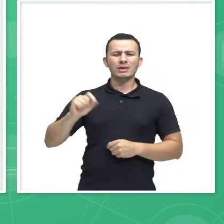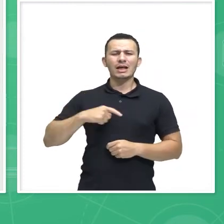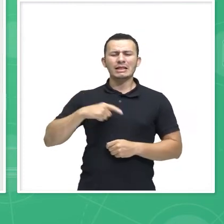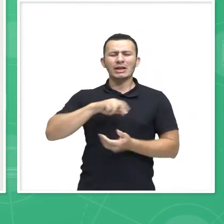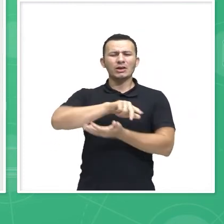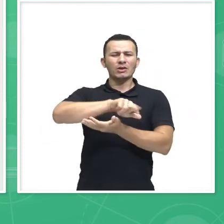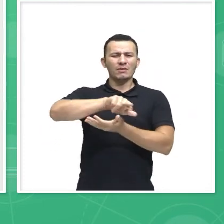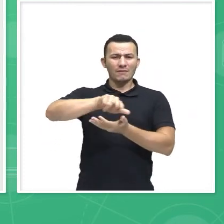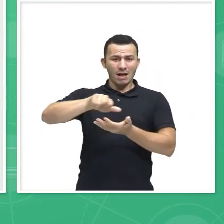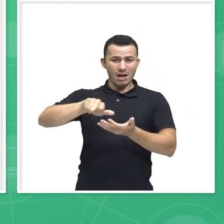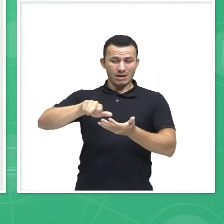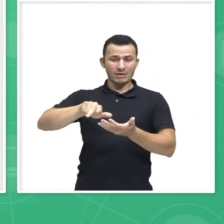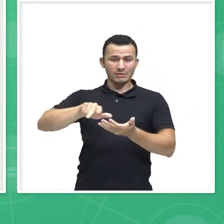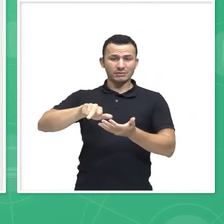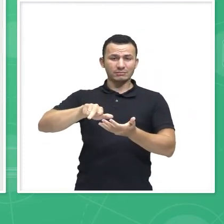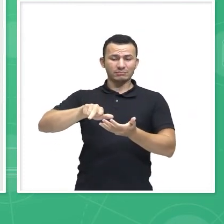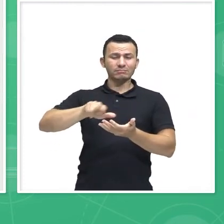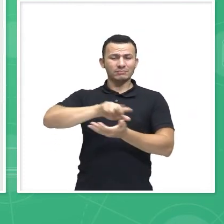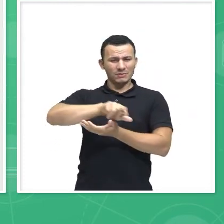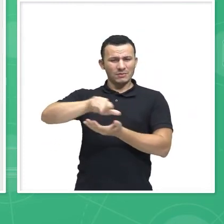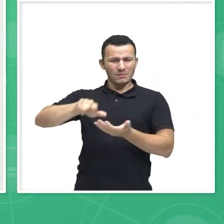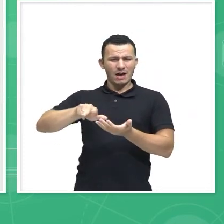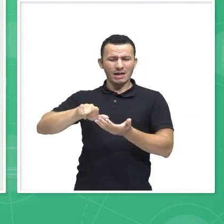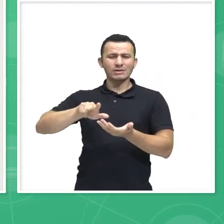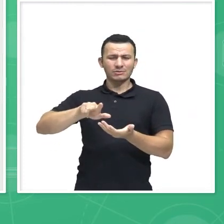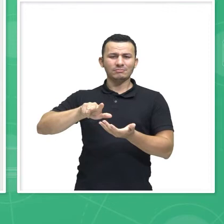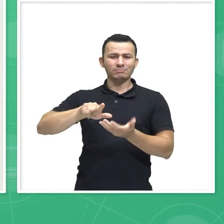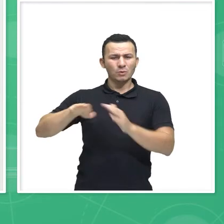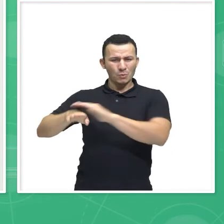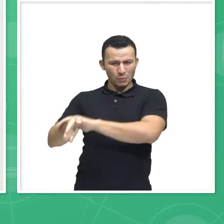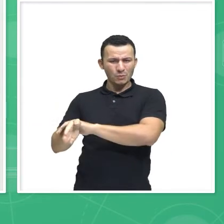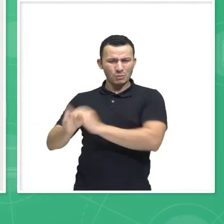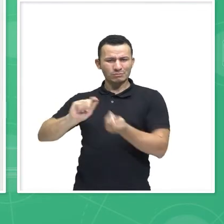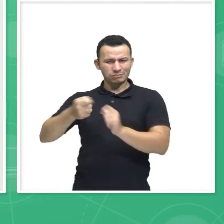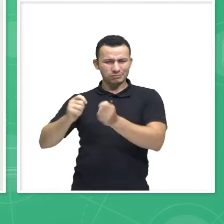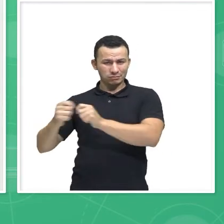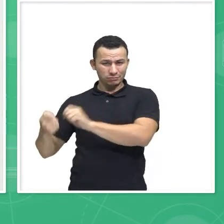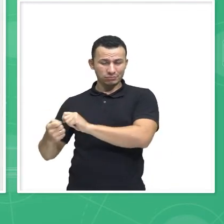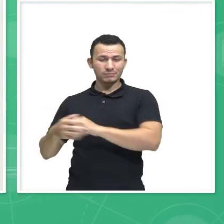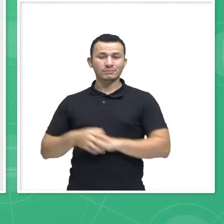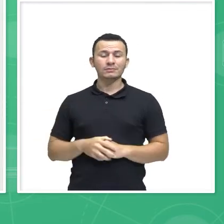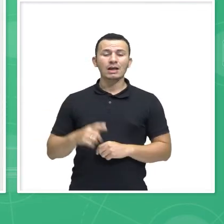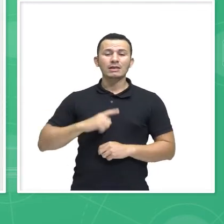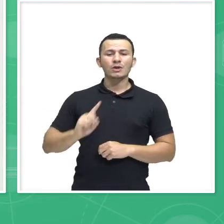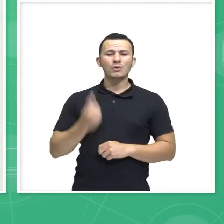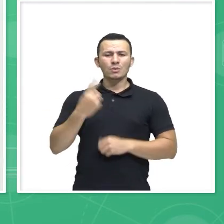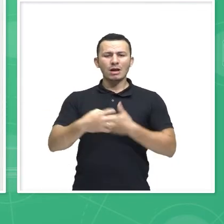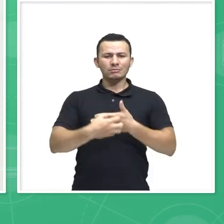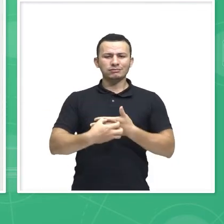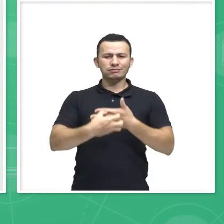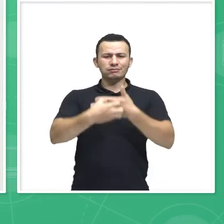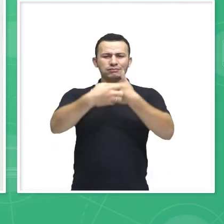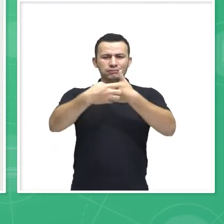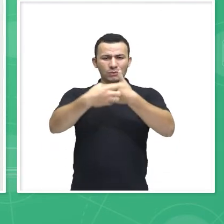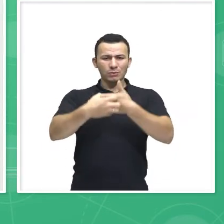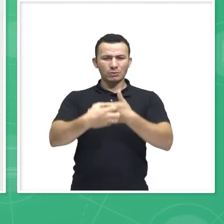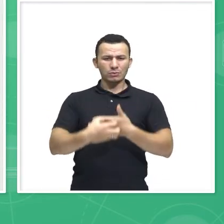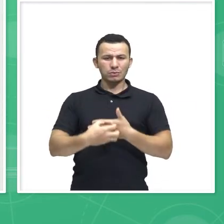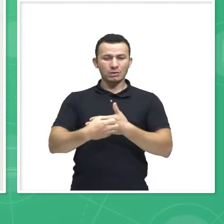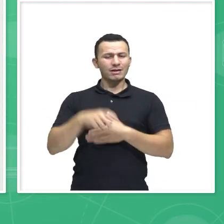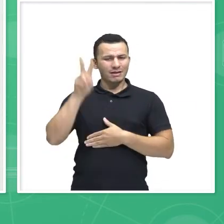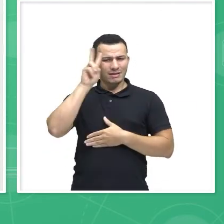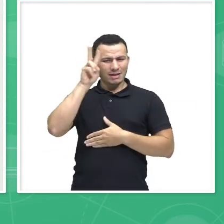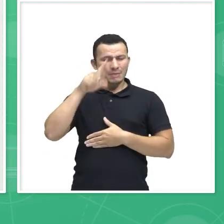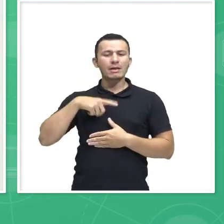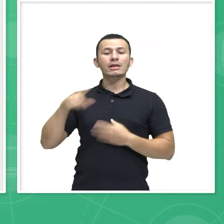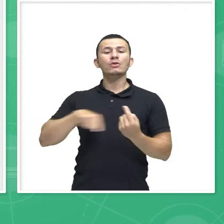é uma uma variada quantidade de adaptações uma dessas adaptações é a bexiga natatória que possui como função